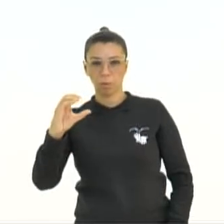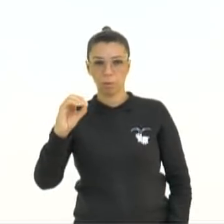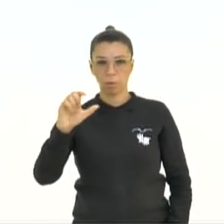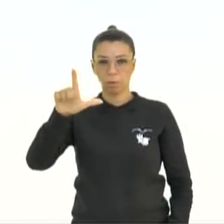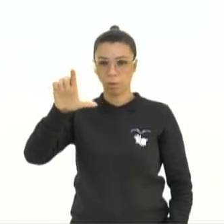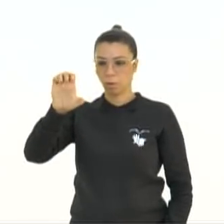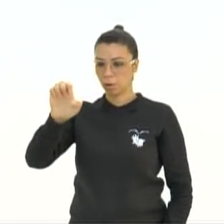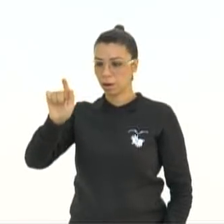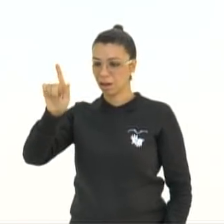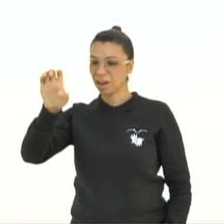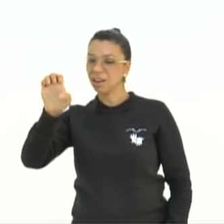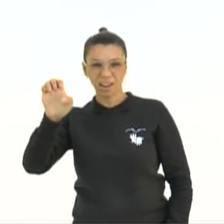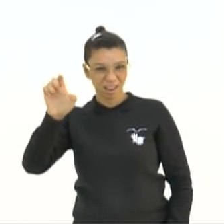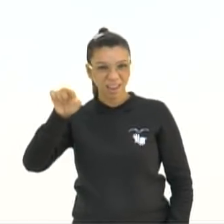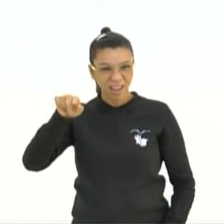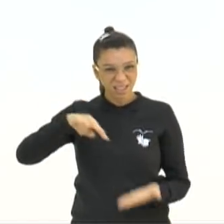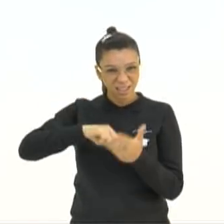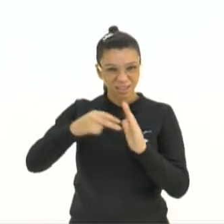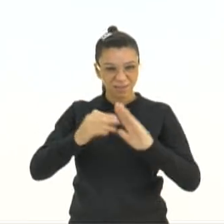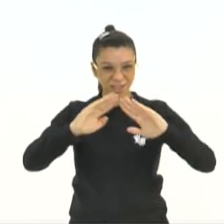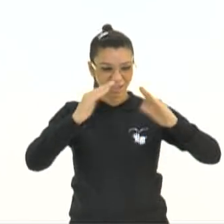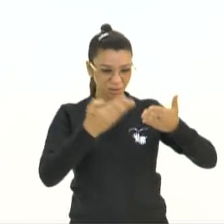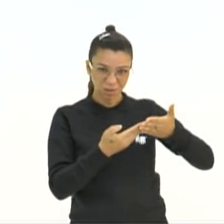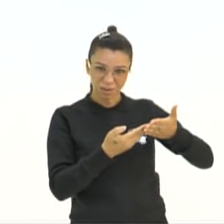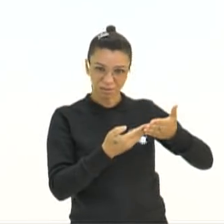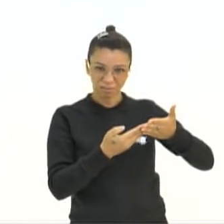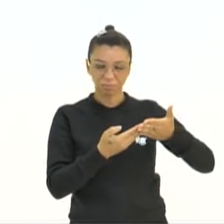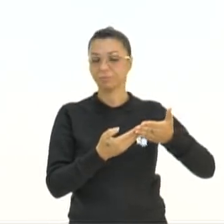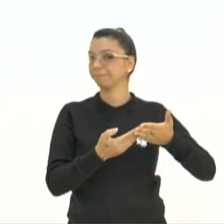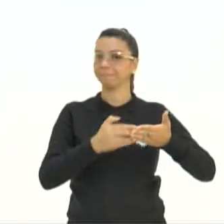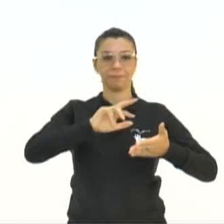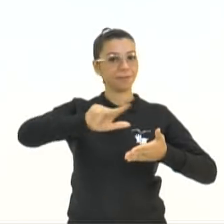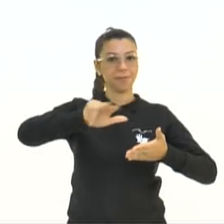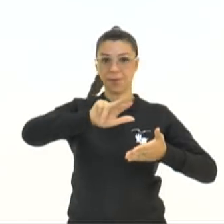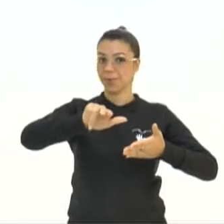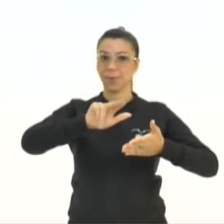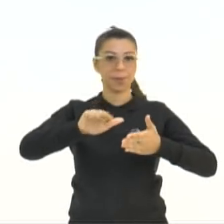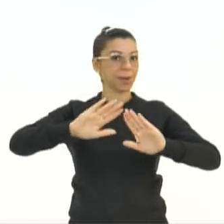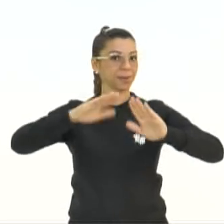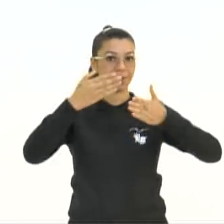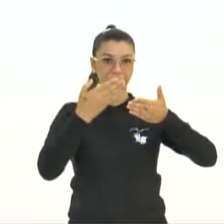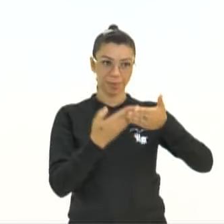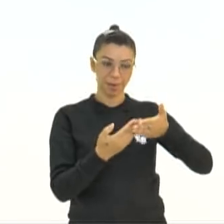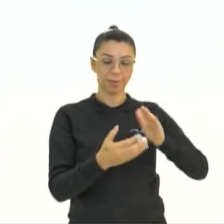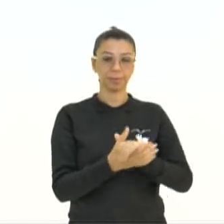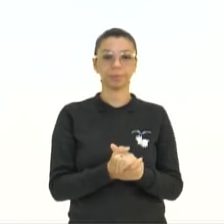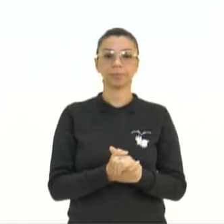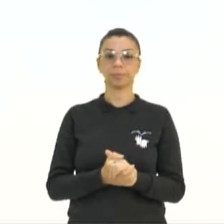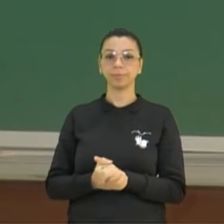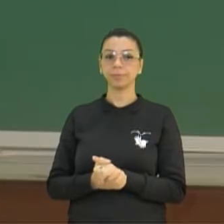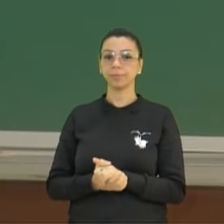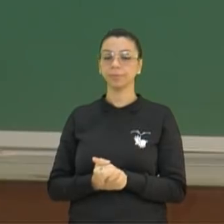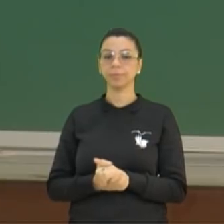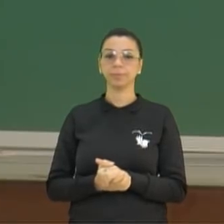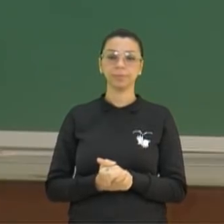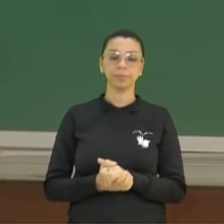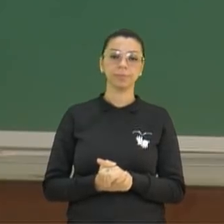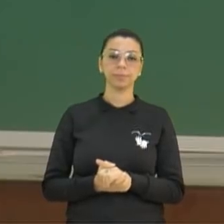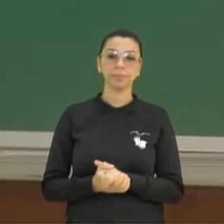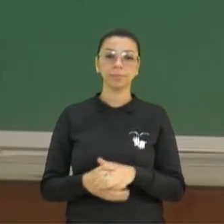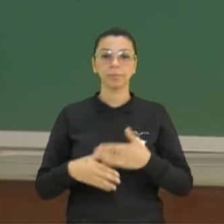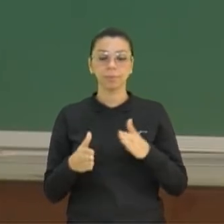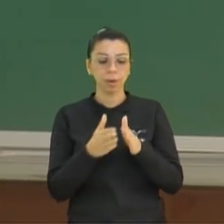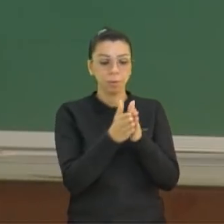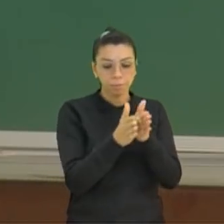do falso cognato? Onde eles estavam? Não era colégio, né? Na universidade precisavam e eles estudam muito. Então,